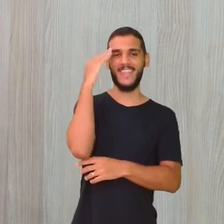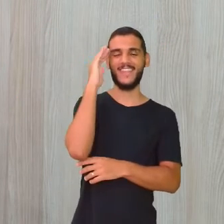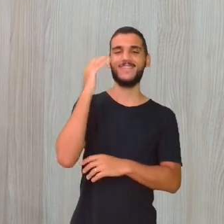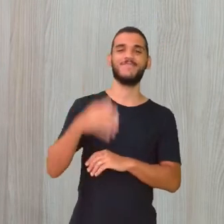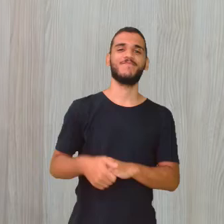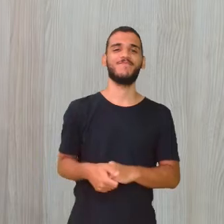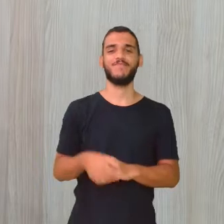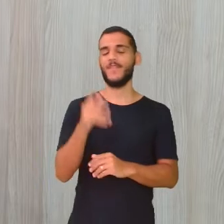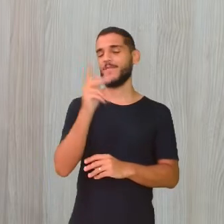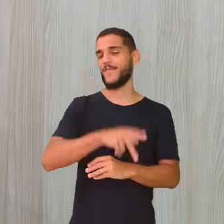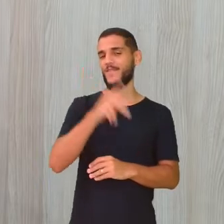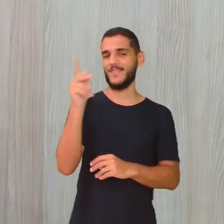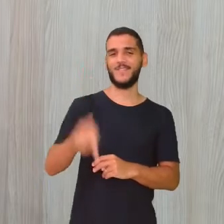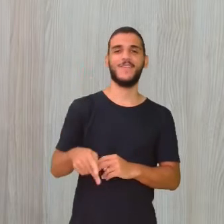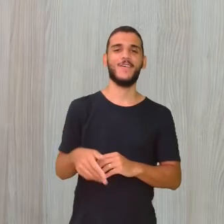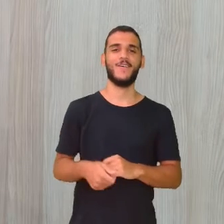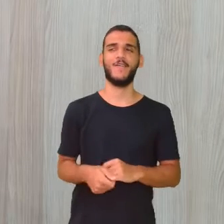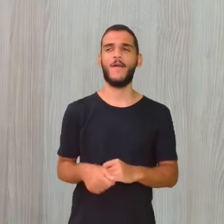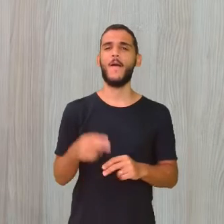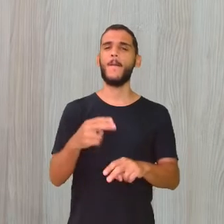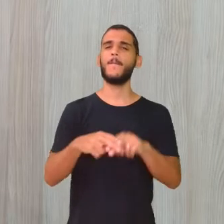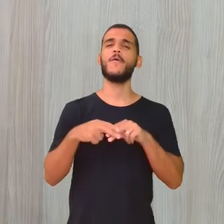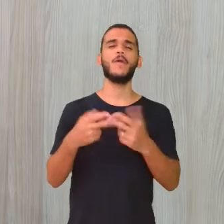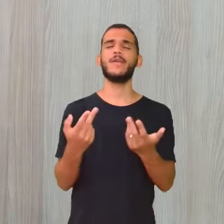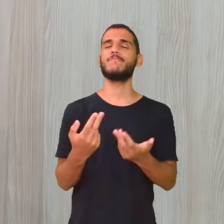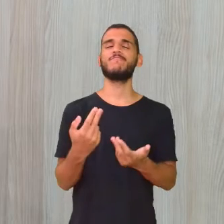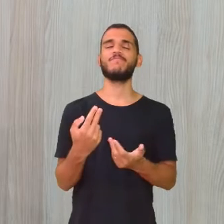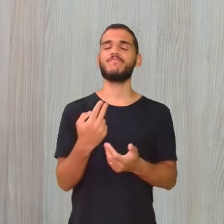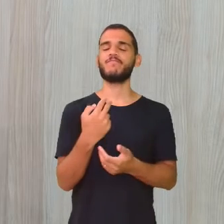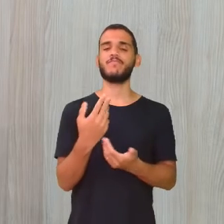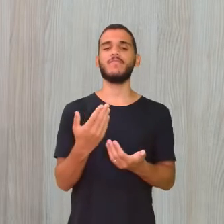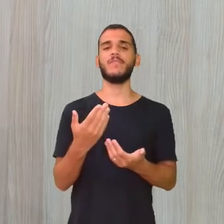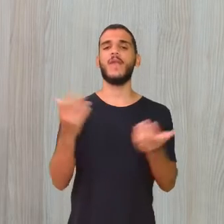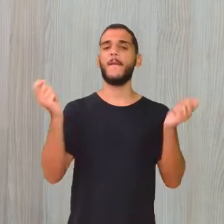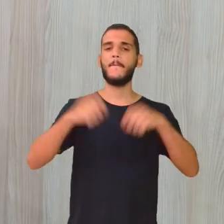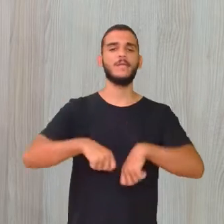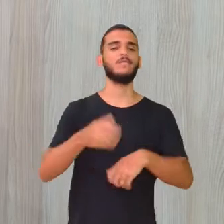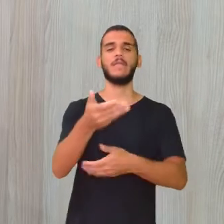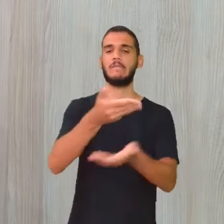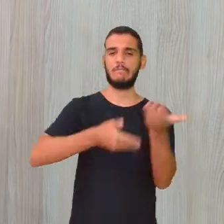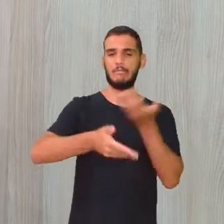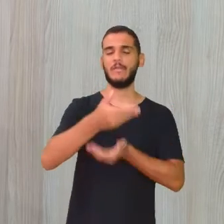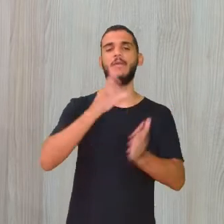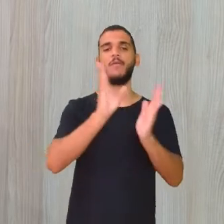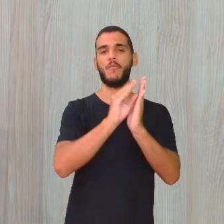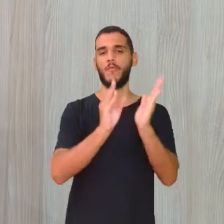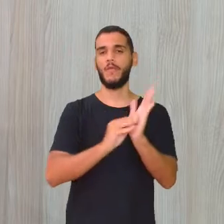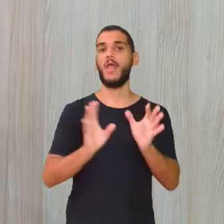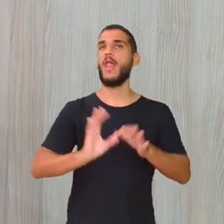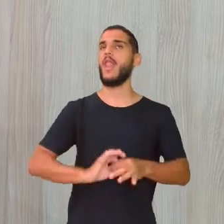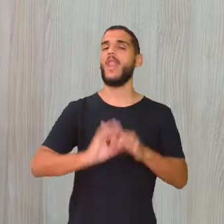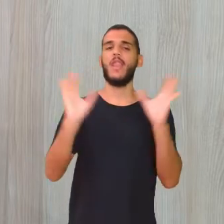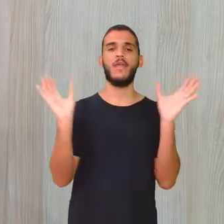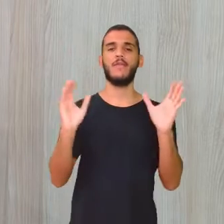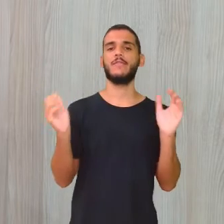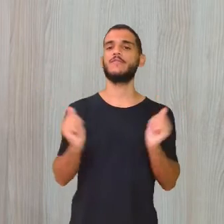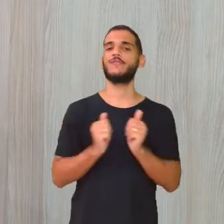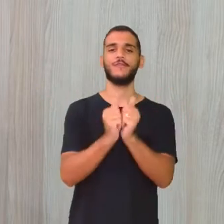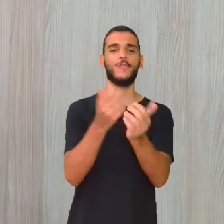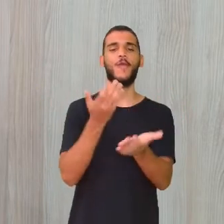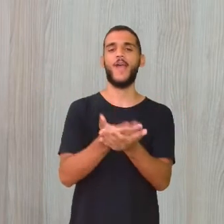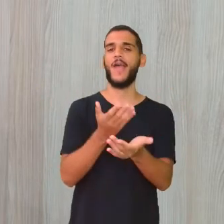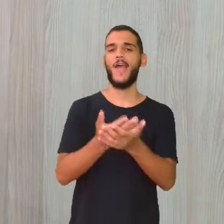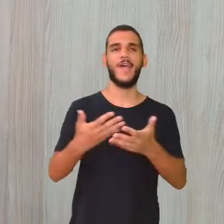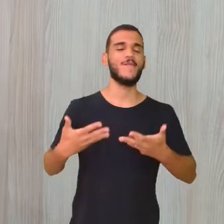Professor, professora, por que também não pode interagir com o nosso conteúdo? Fiquem à vontade e vamos juntos nessa aula maravilhosa